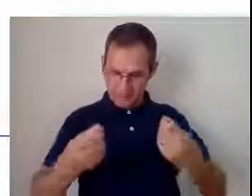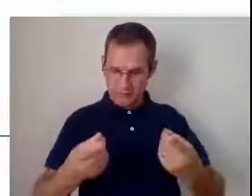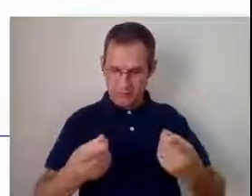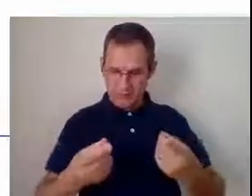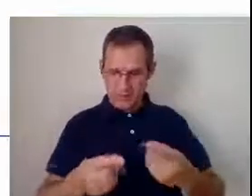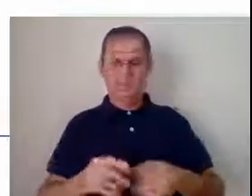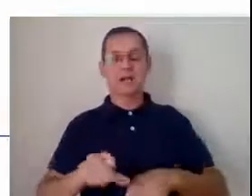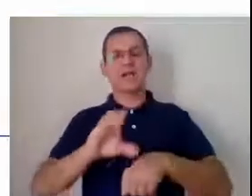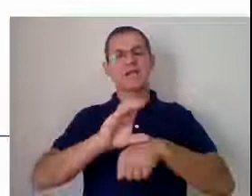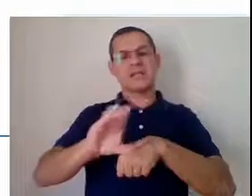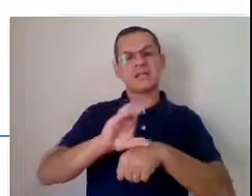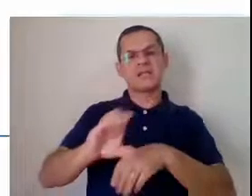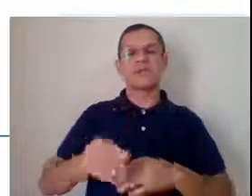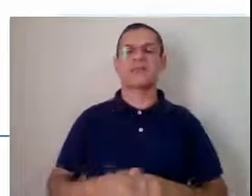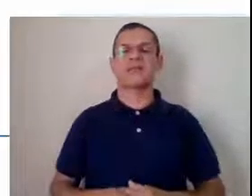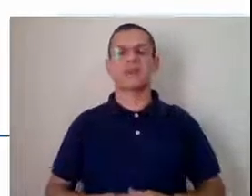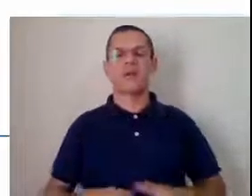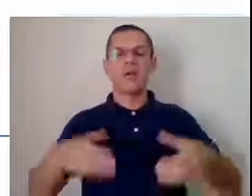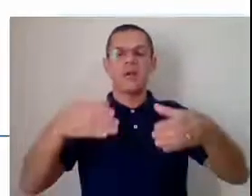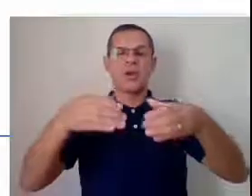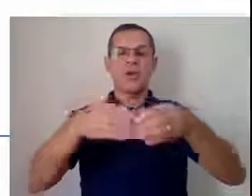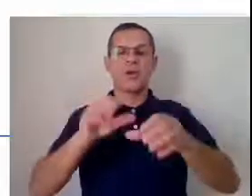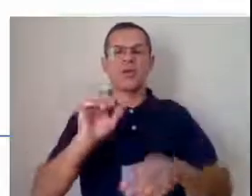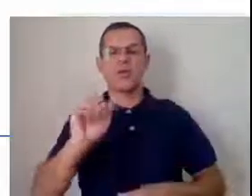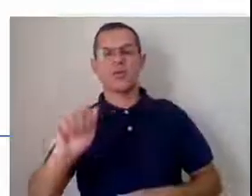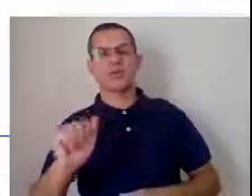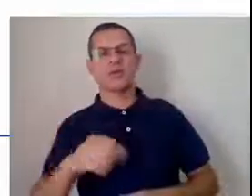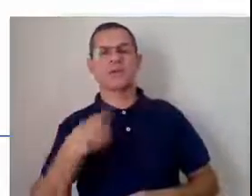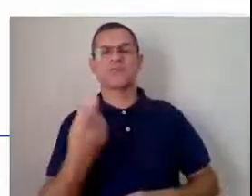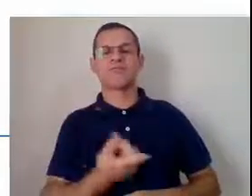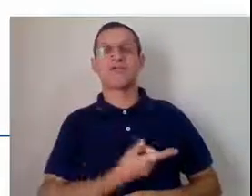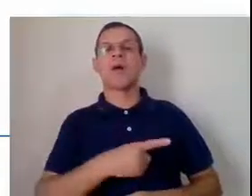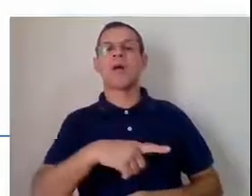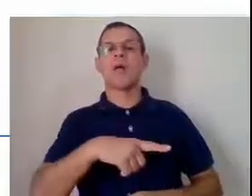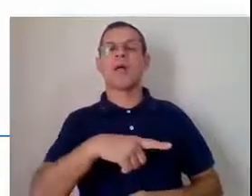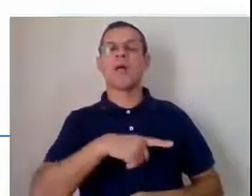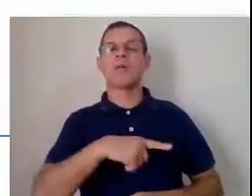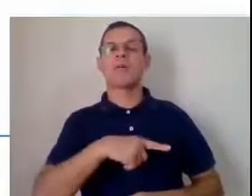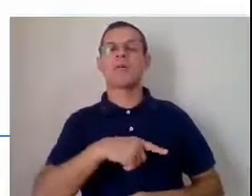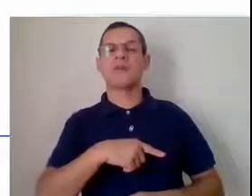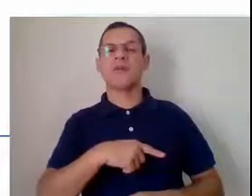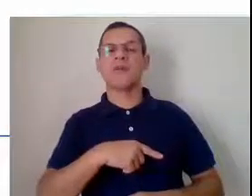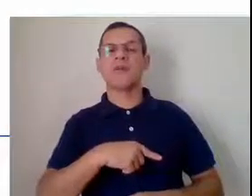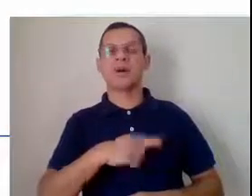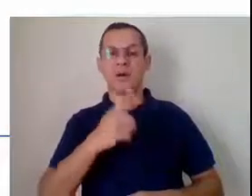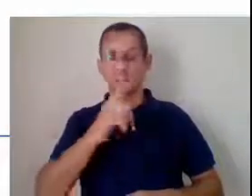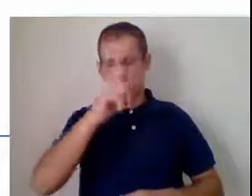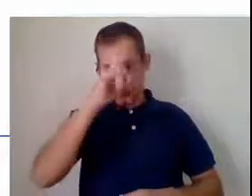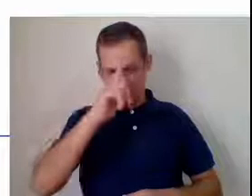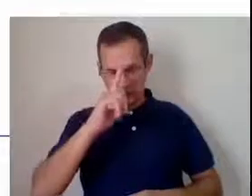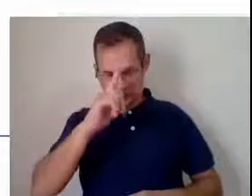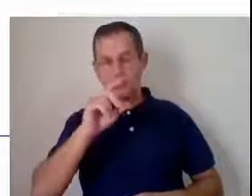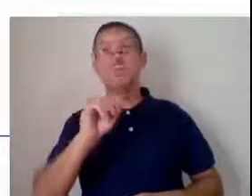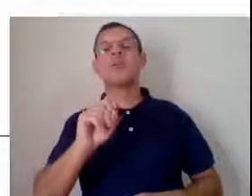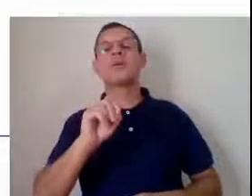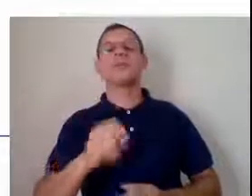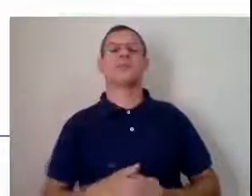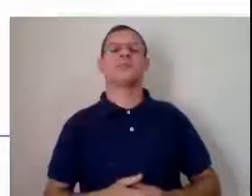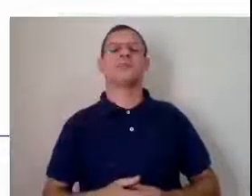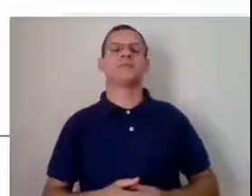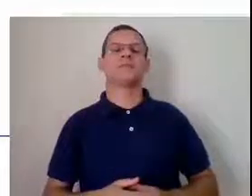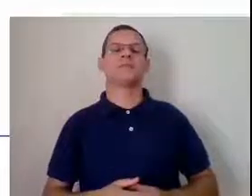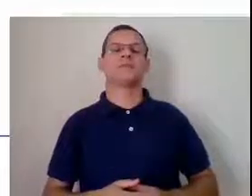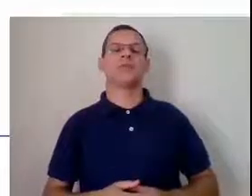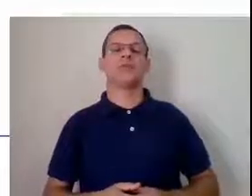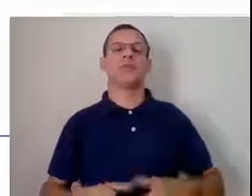mais cinza aí, é o conjunto A. Nós temos aqui em amarelinho o quê?